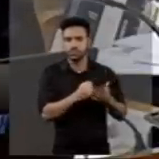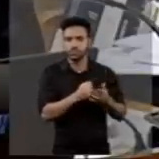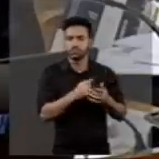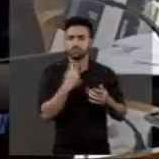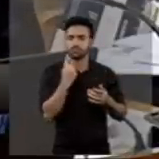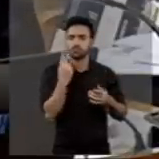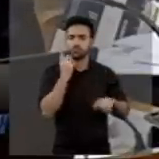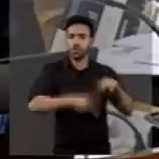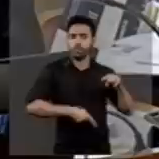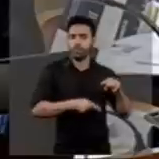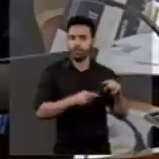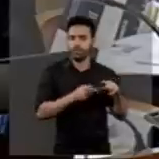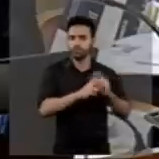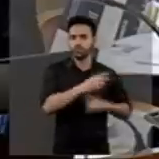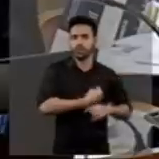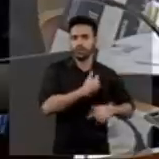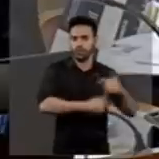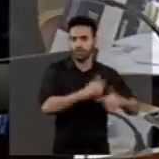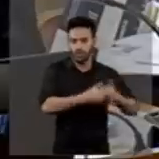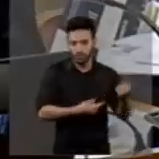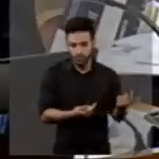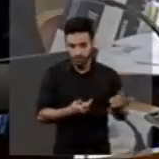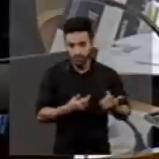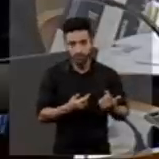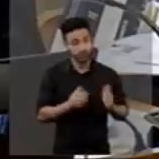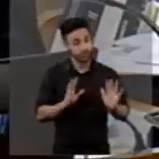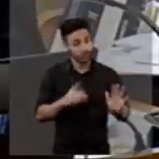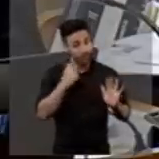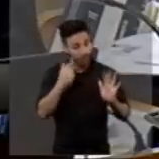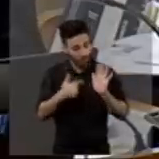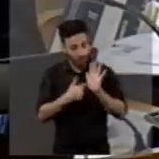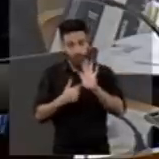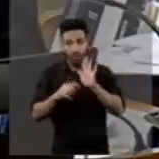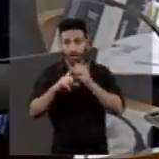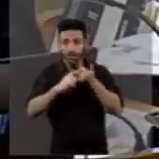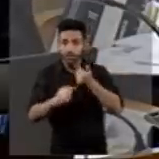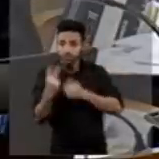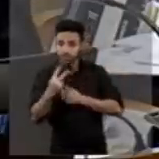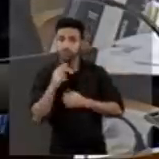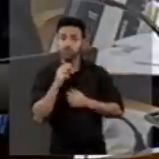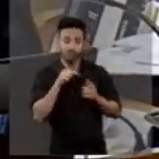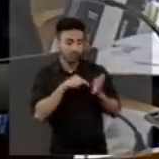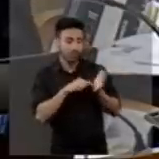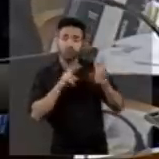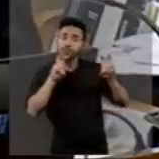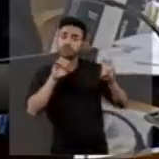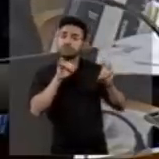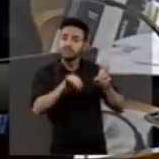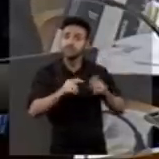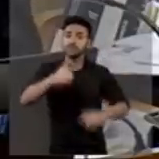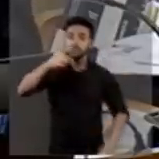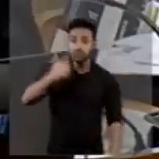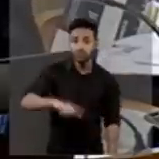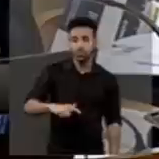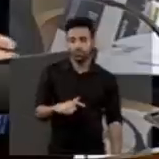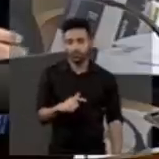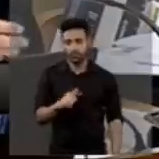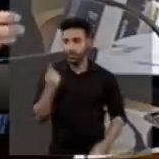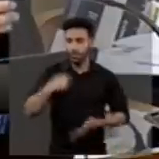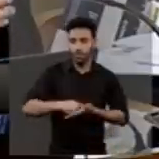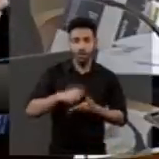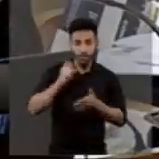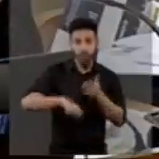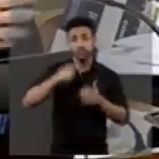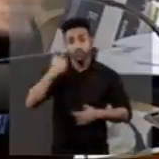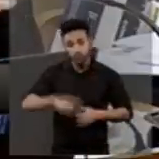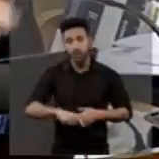porque aqui somente se houver a reiteração dessa conduta, não é possível também que se permita, como